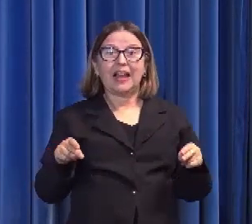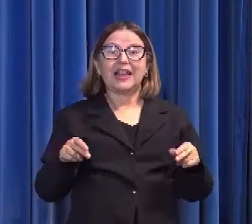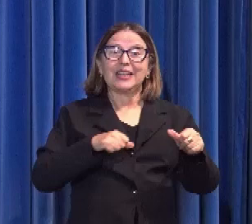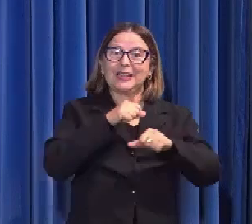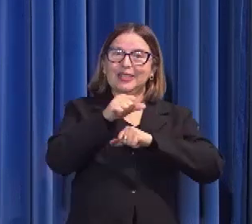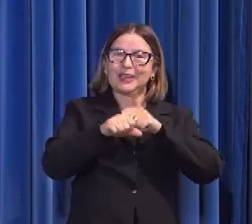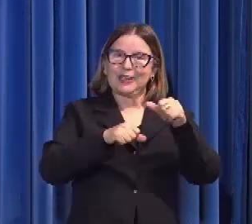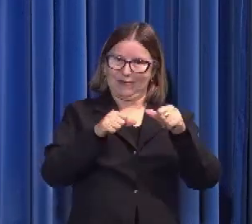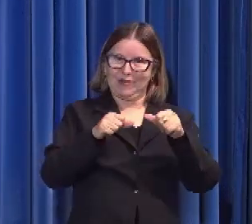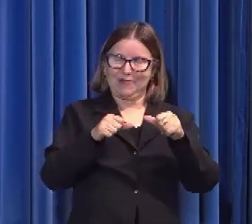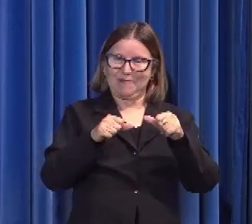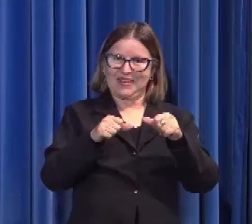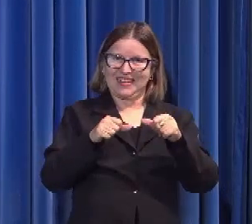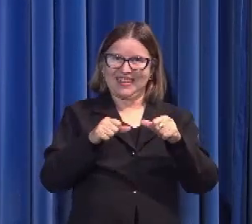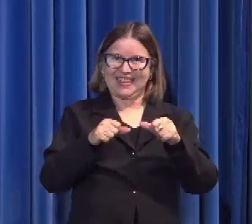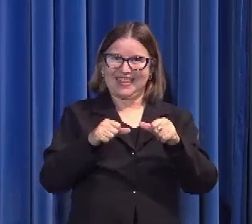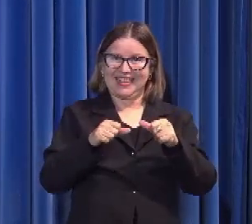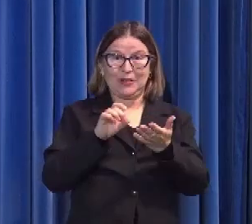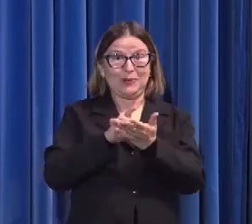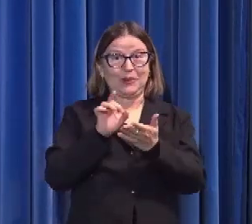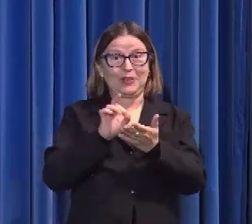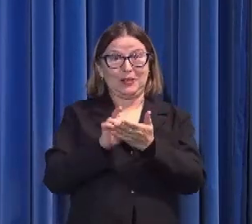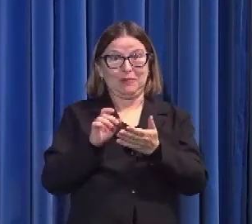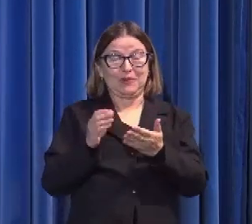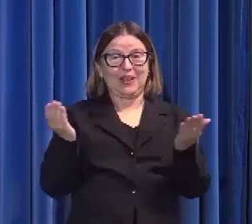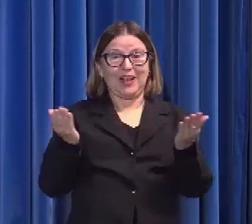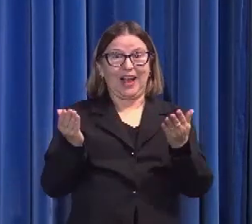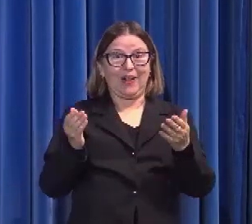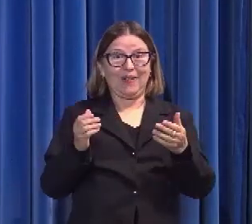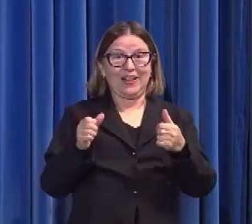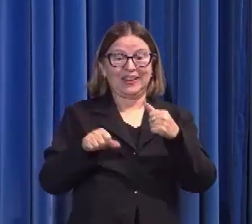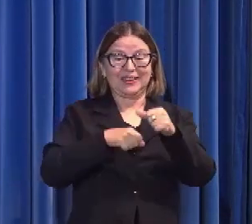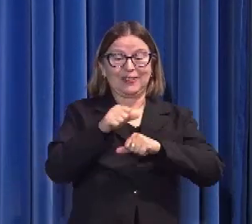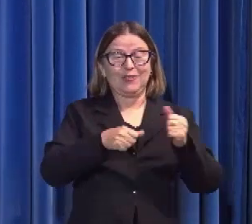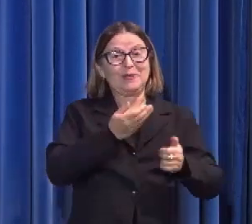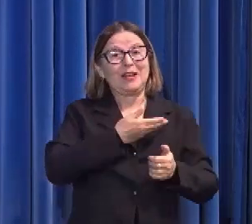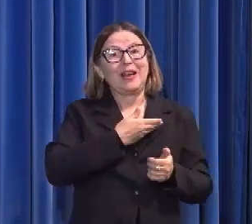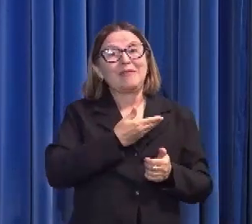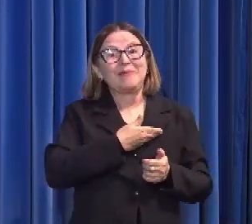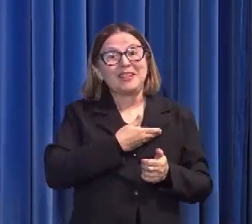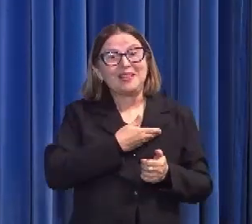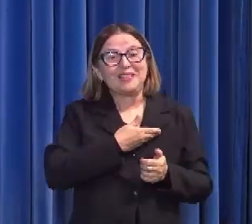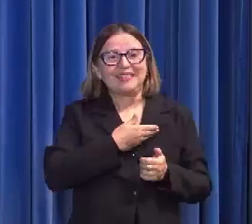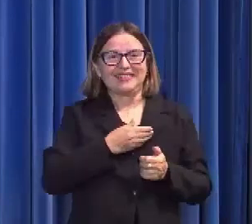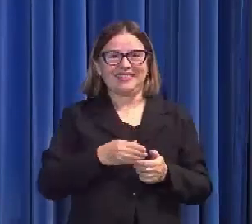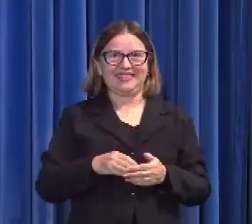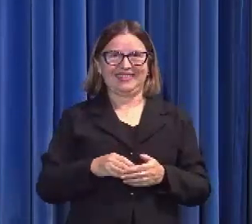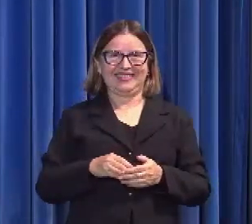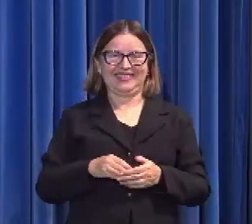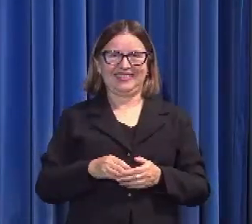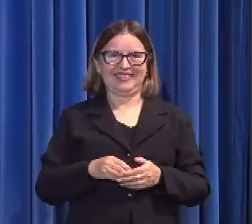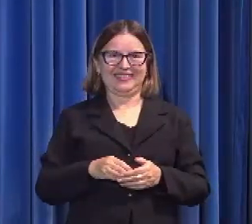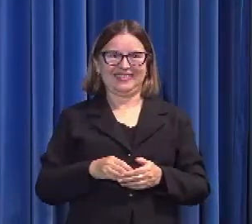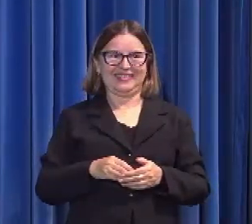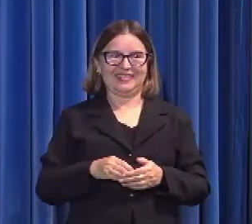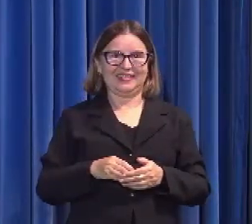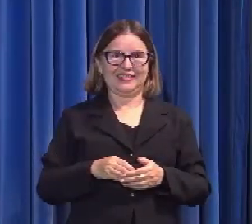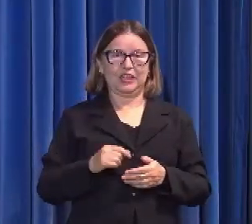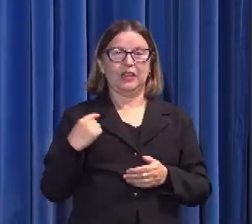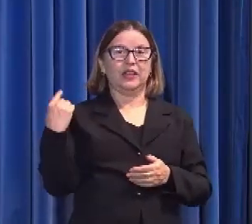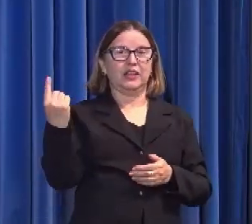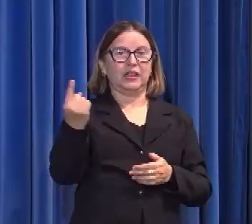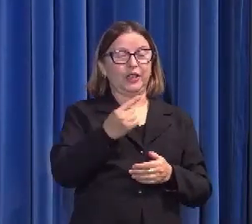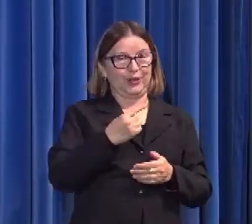o quanto seus Conquista os inimigos ele faz amigos e nós éramos inimigos